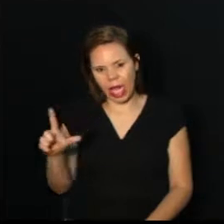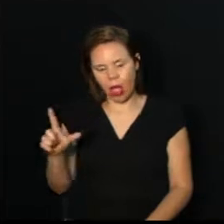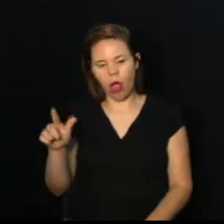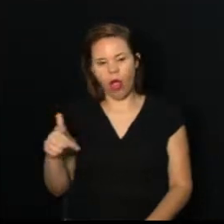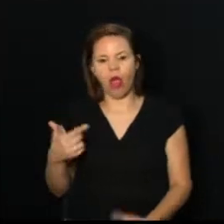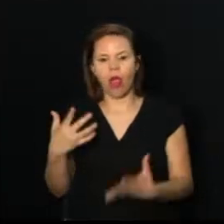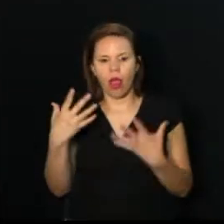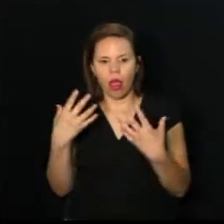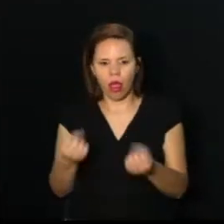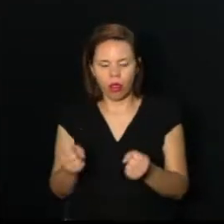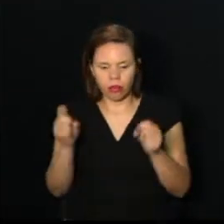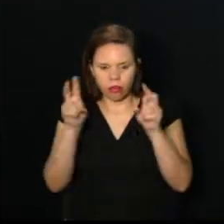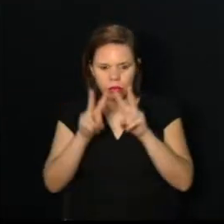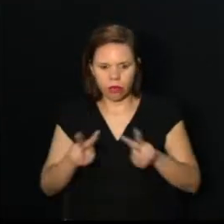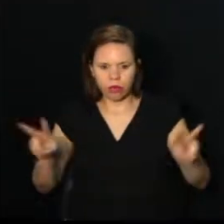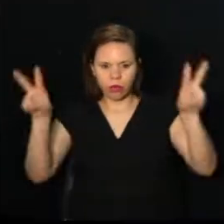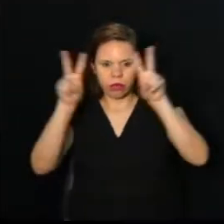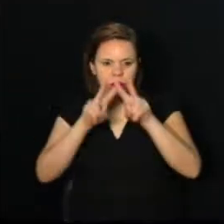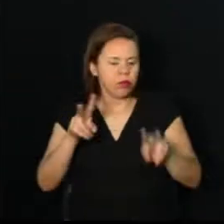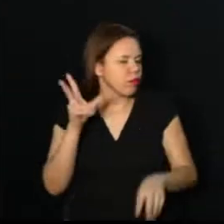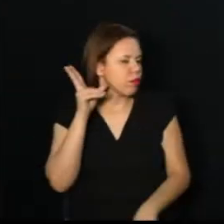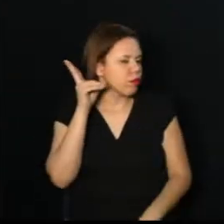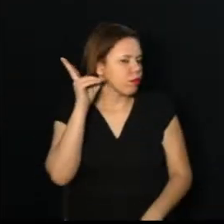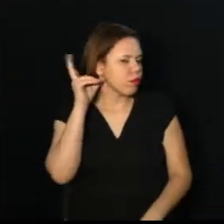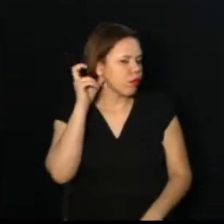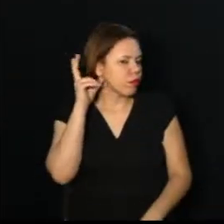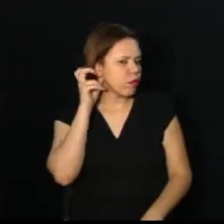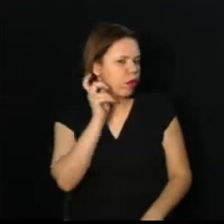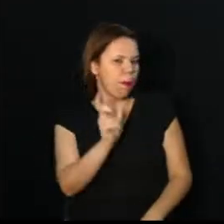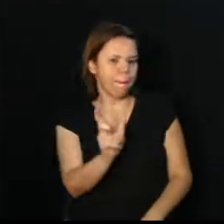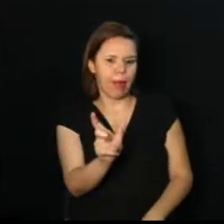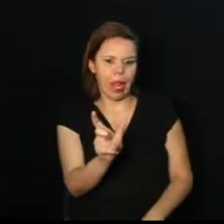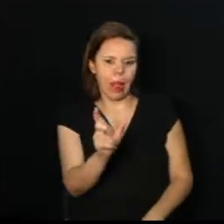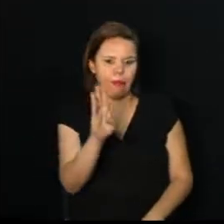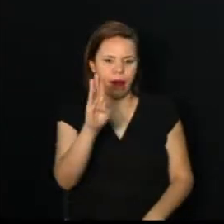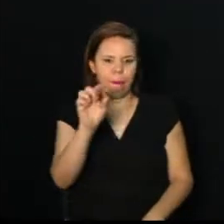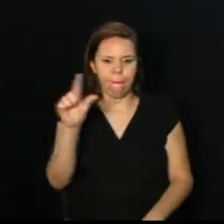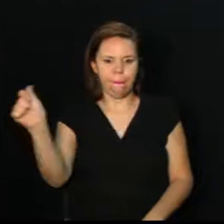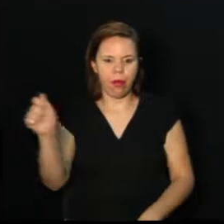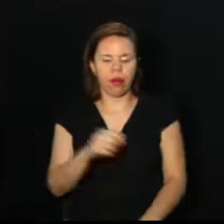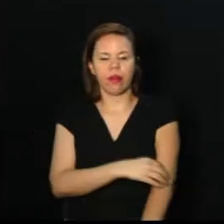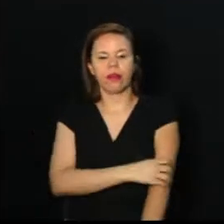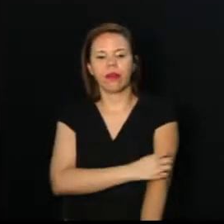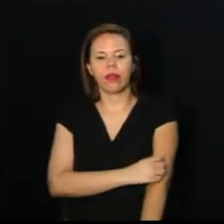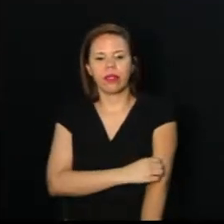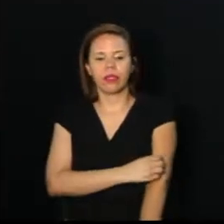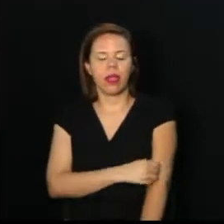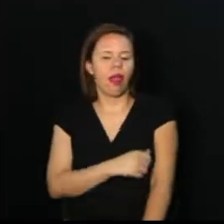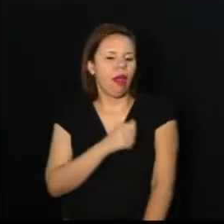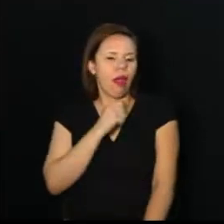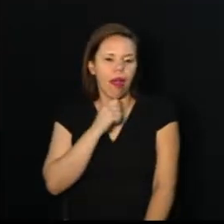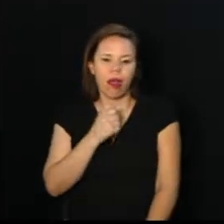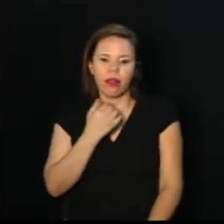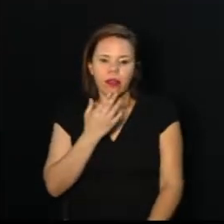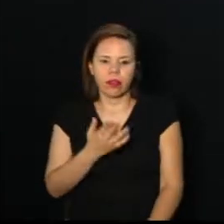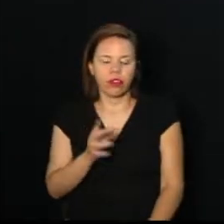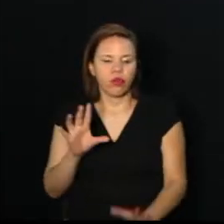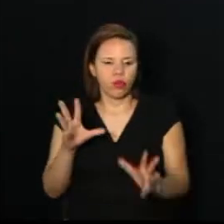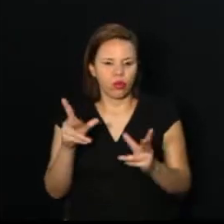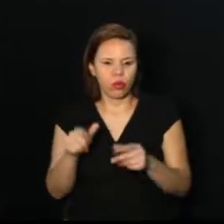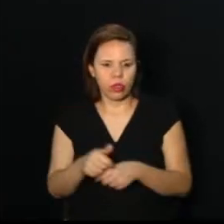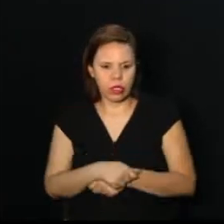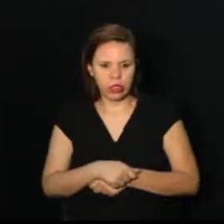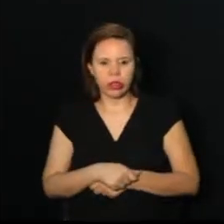reconhecimento visual e auditivo da palavra bola. Não contente ainda com